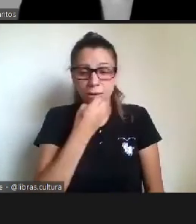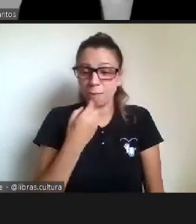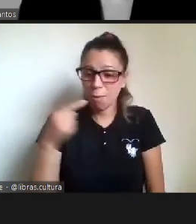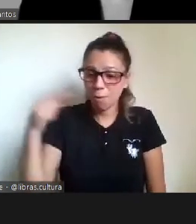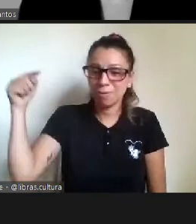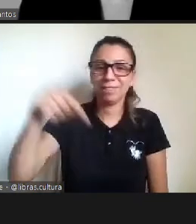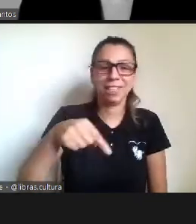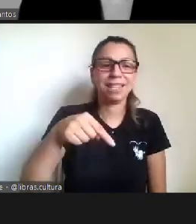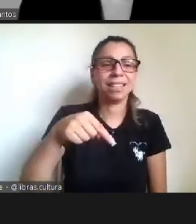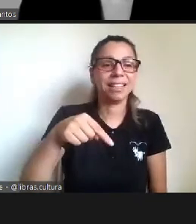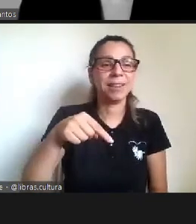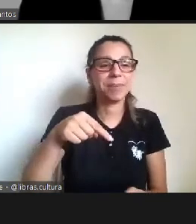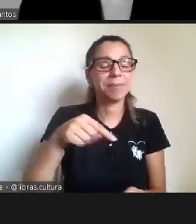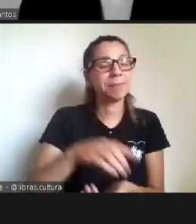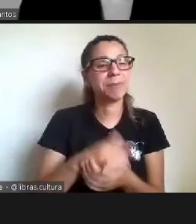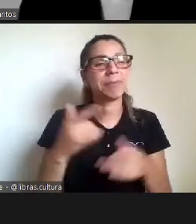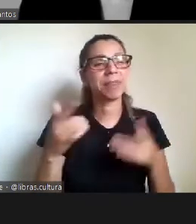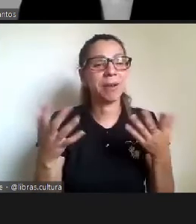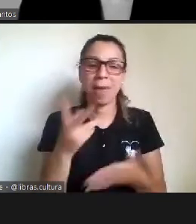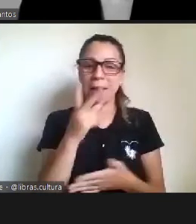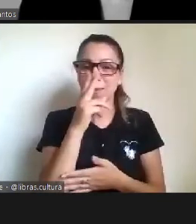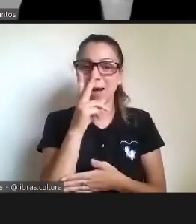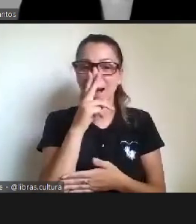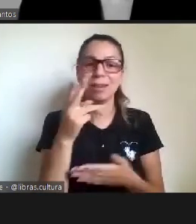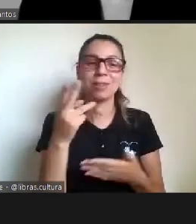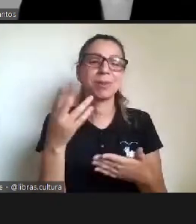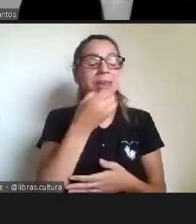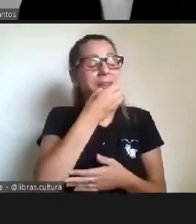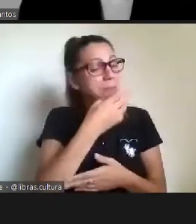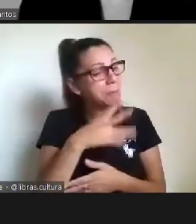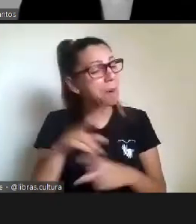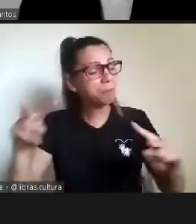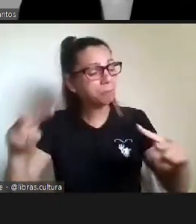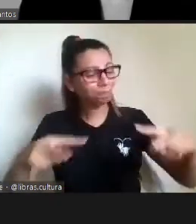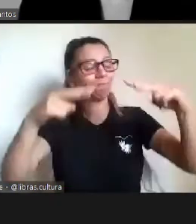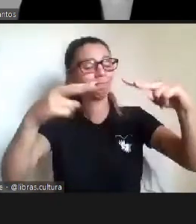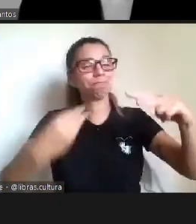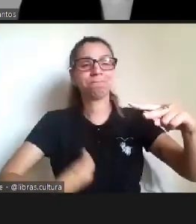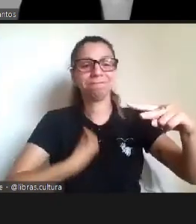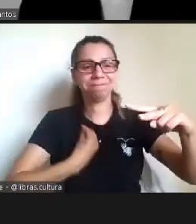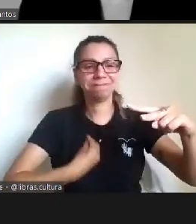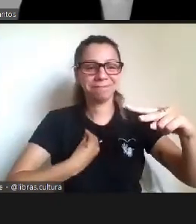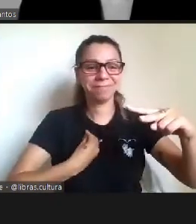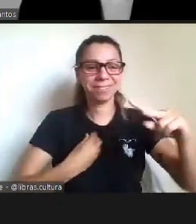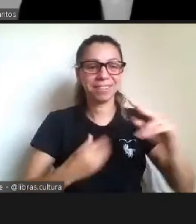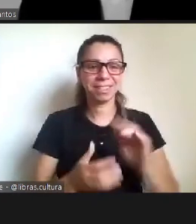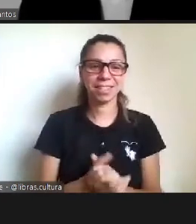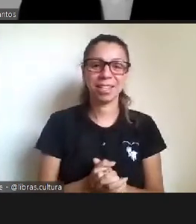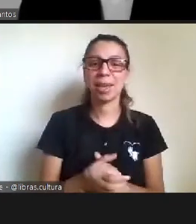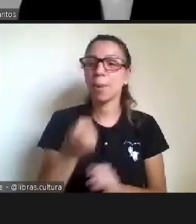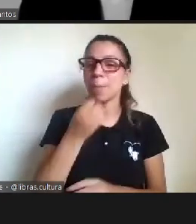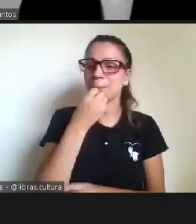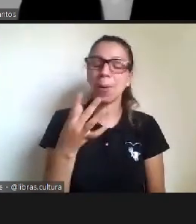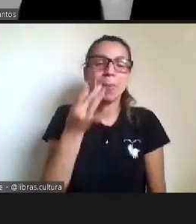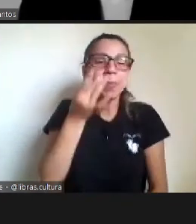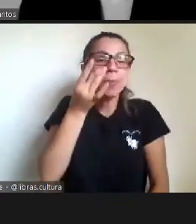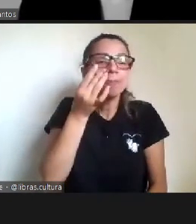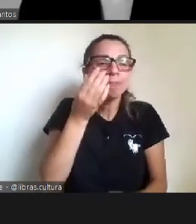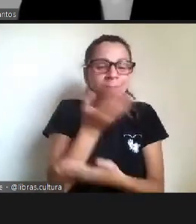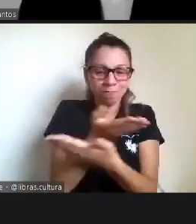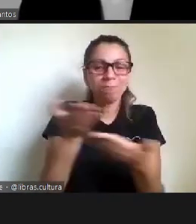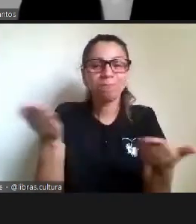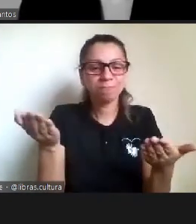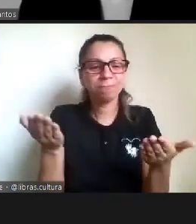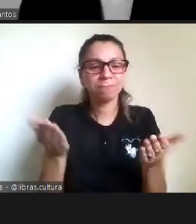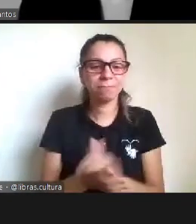sabe? É muito nesse lugar, assim, que bom te ver vivo, que bom a sua presença aqui.